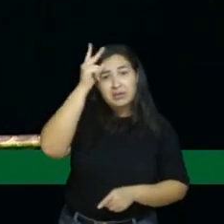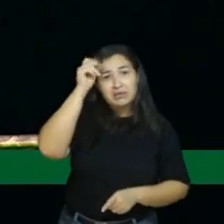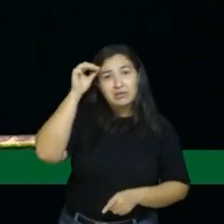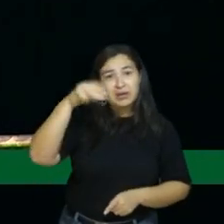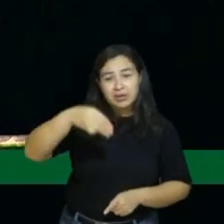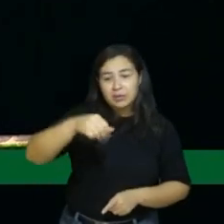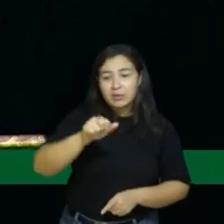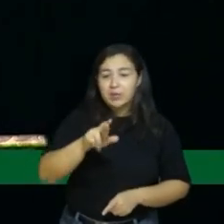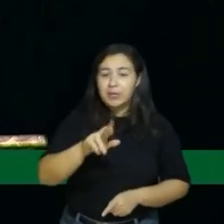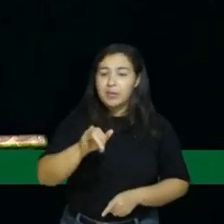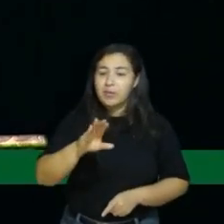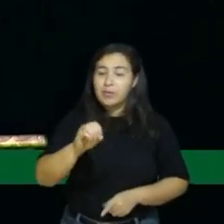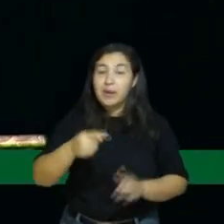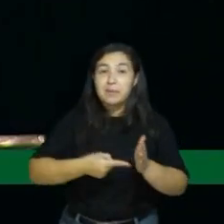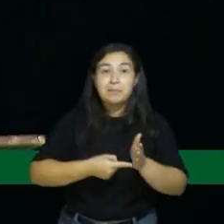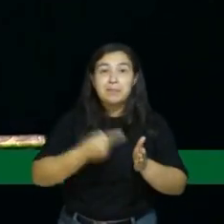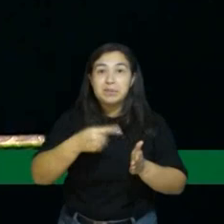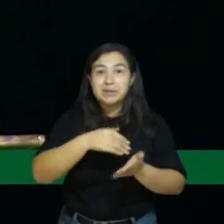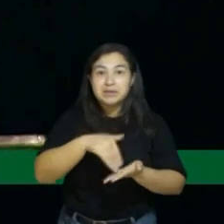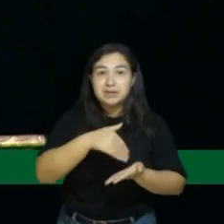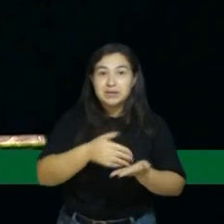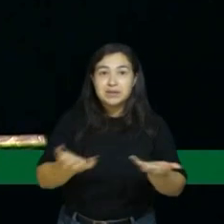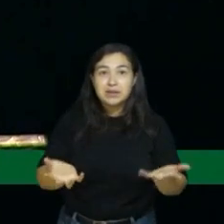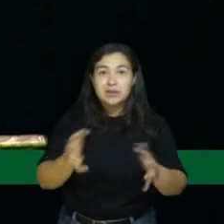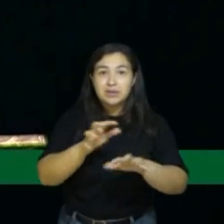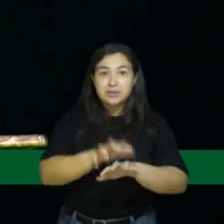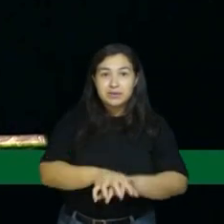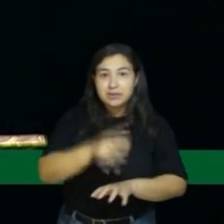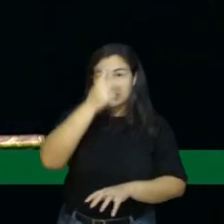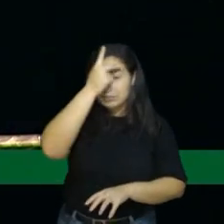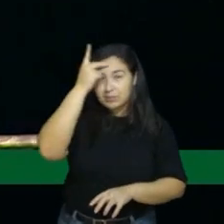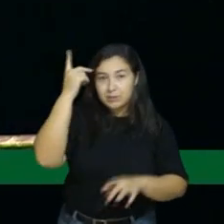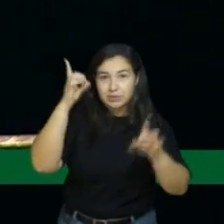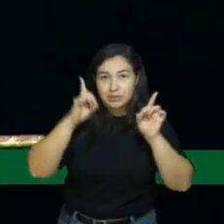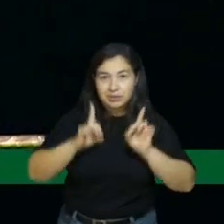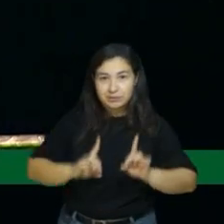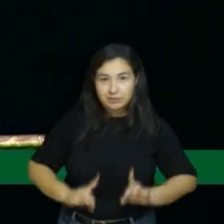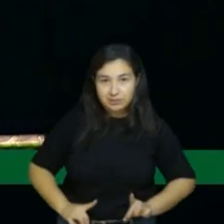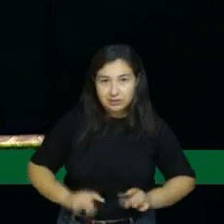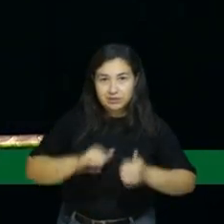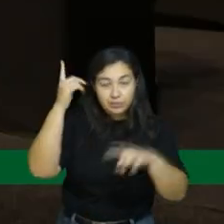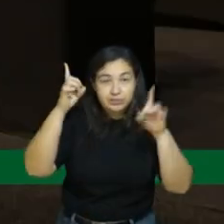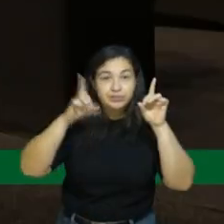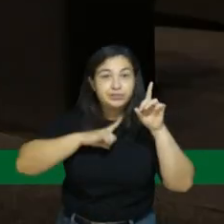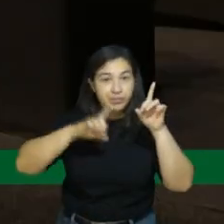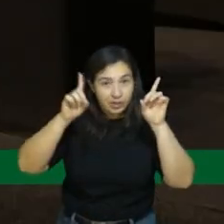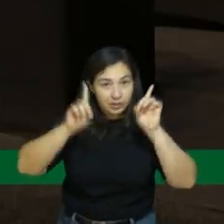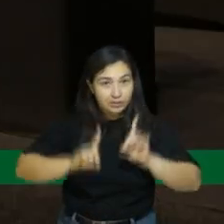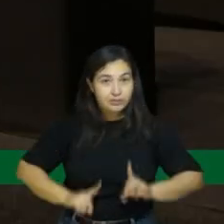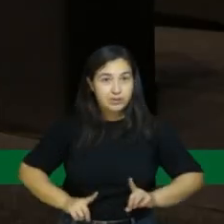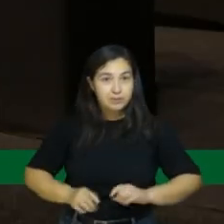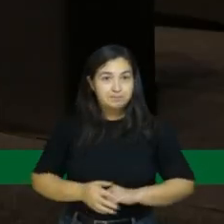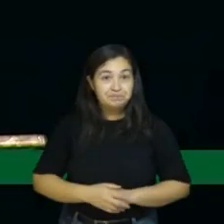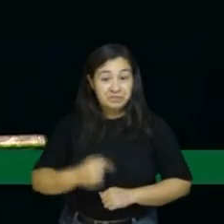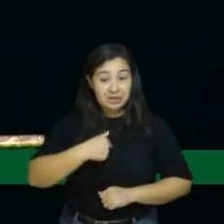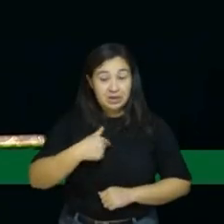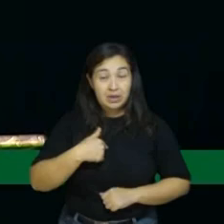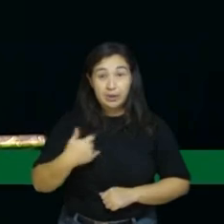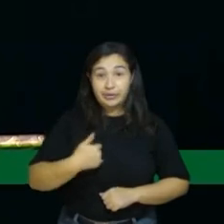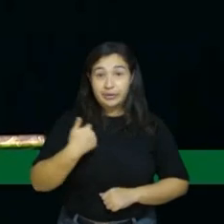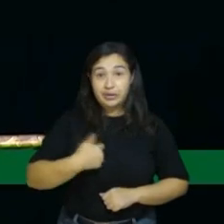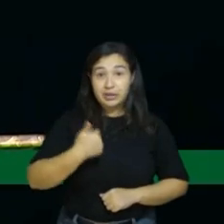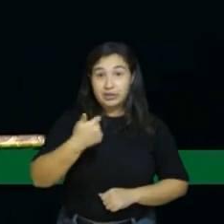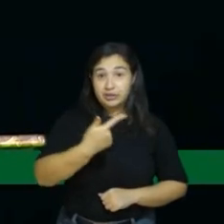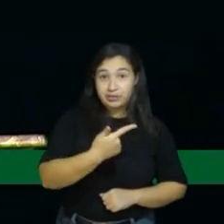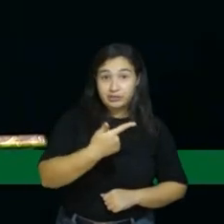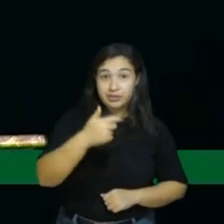criamos a primeira Secretaria de Inclusão da Pessoa com Deficiência para Desporto de Santa Catarina. Eu, com 25 anos,